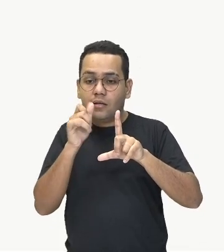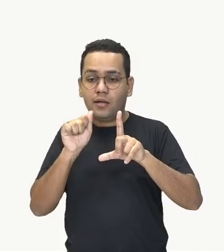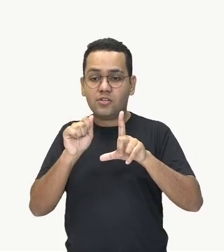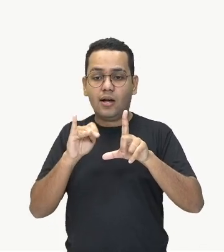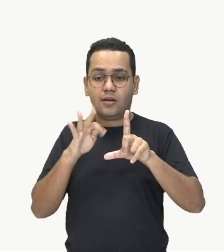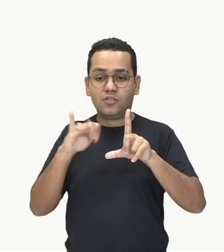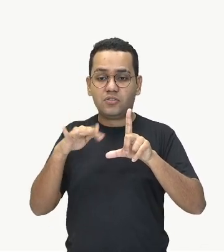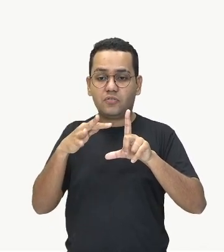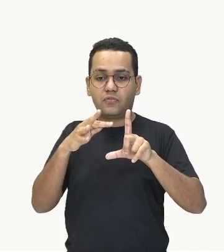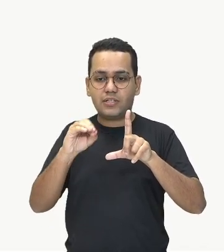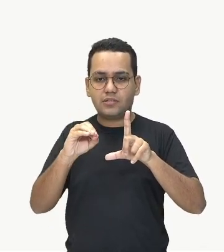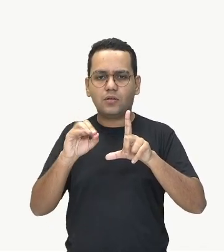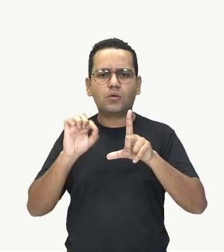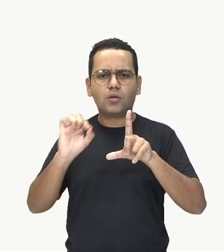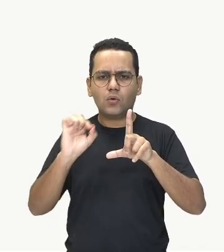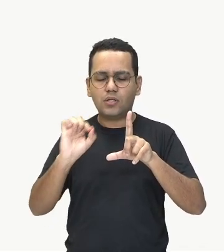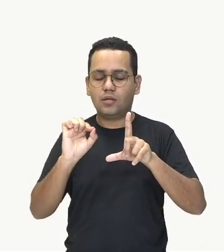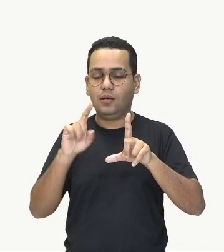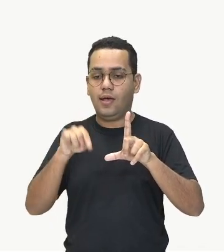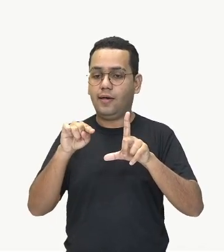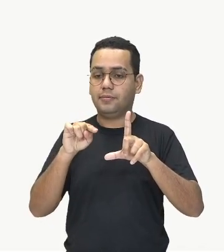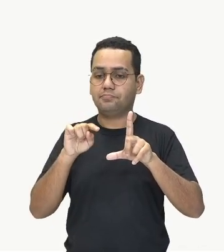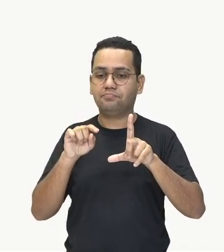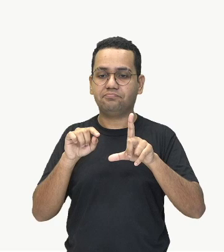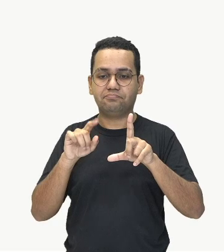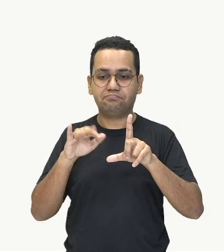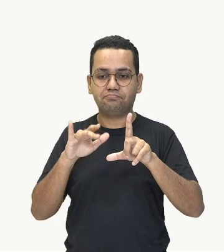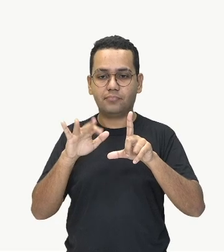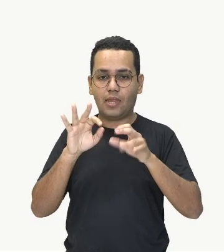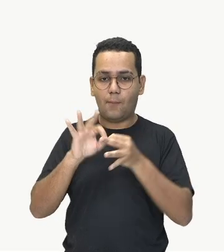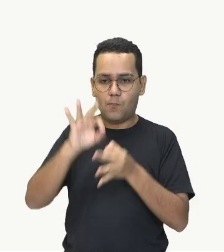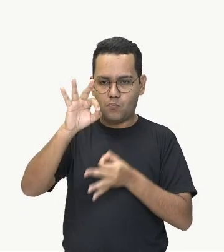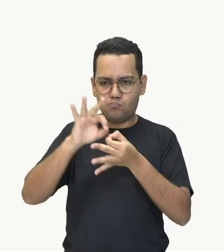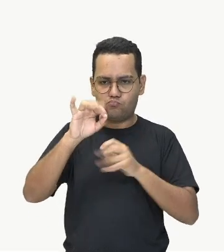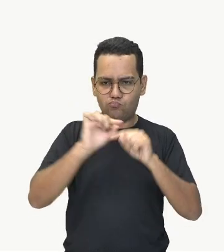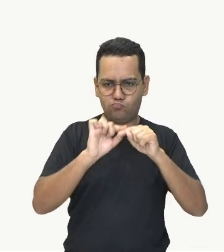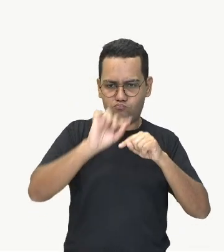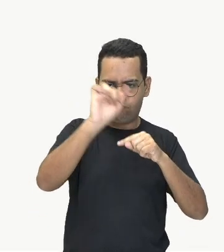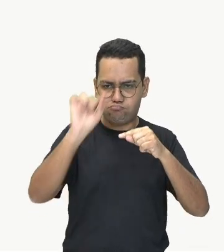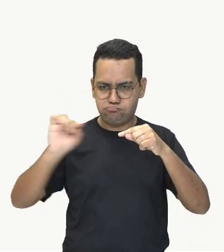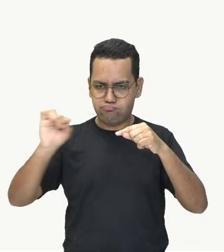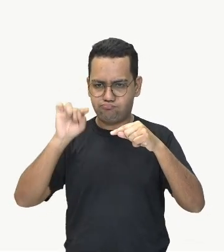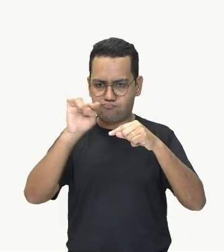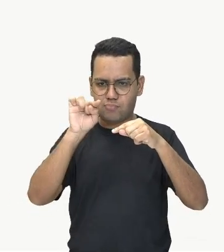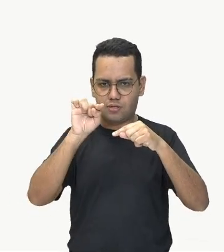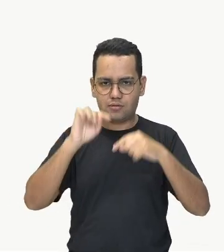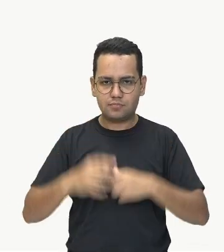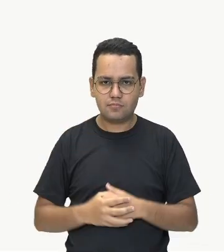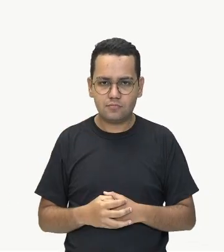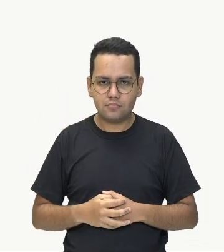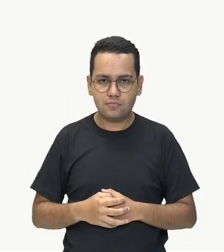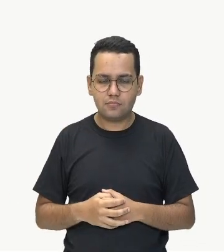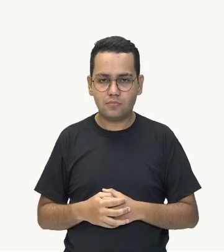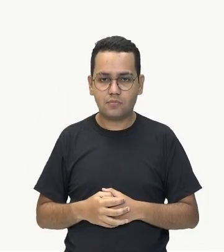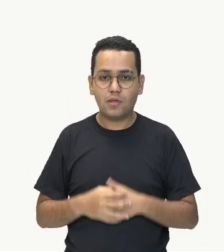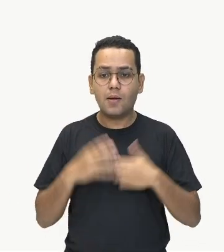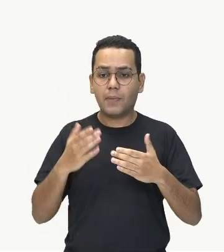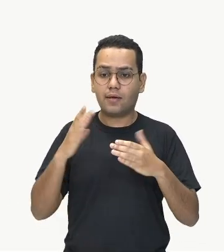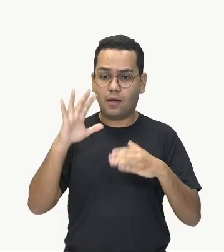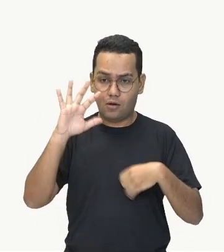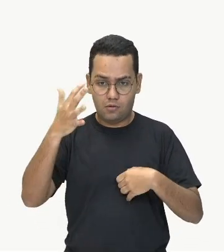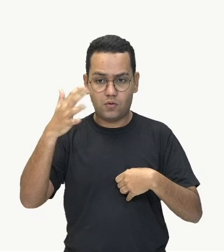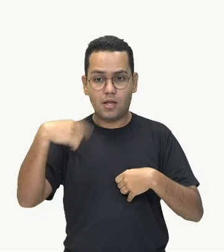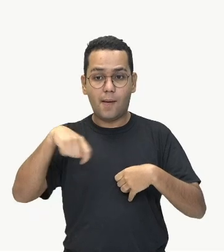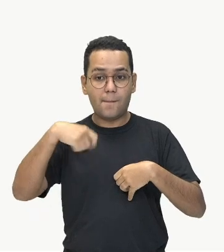montanha Então para que a reação ocorra nós precisamos atingir este calor aqui